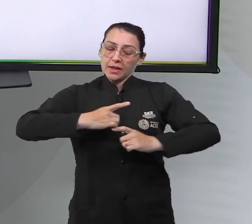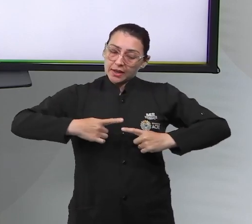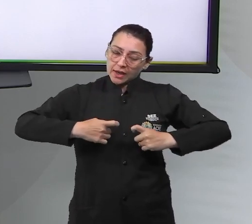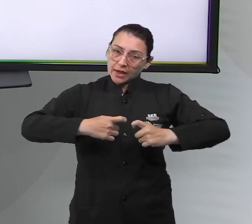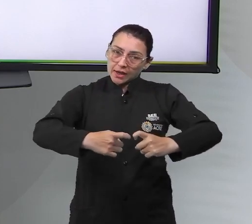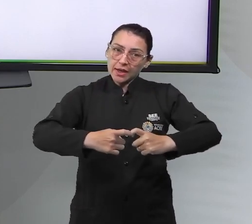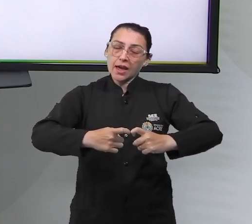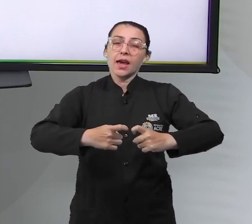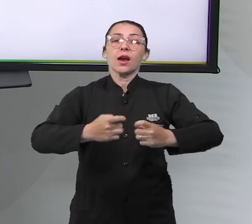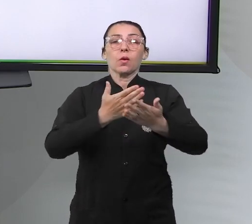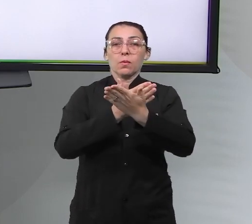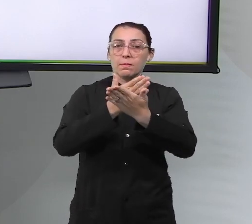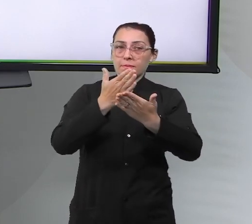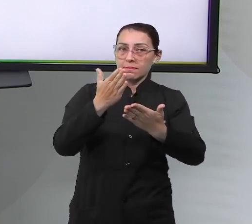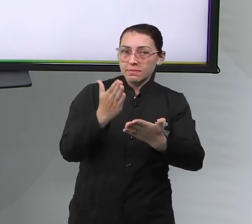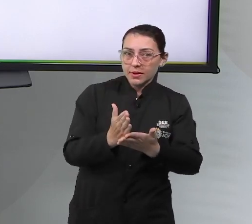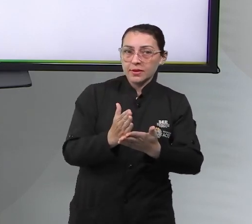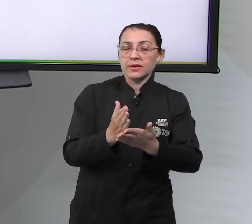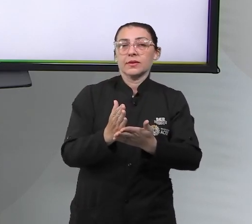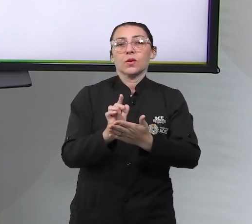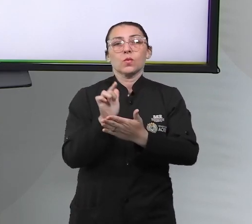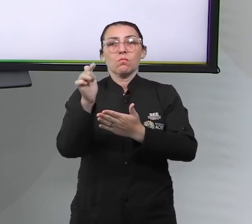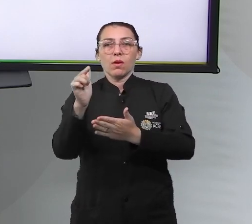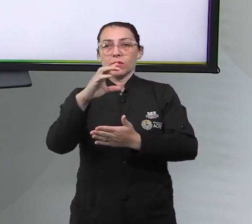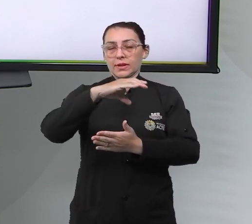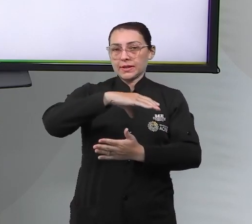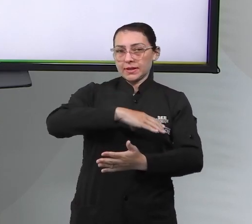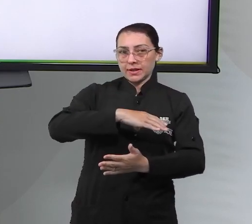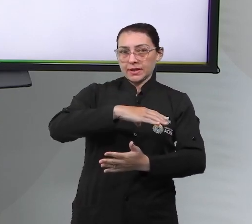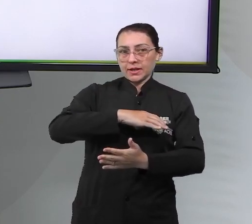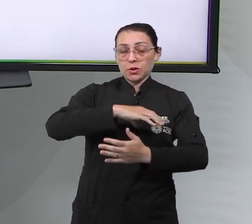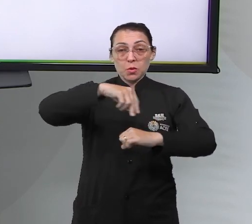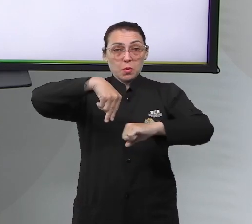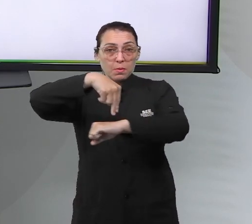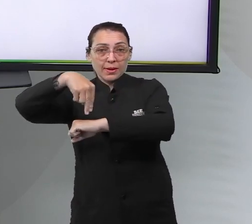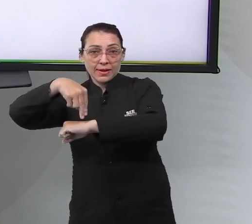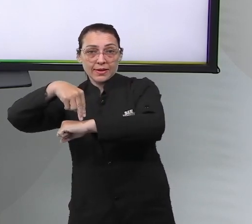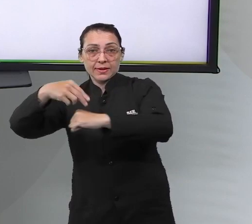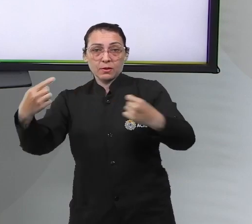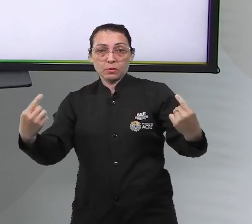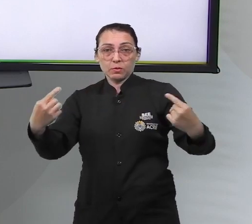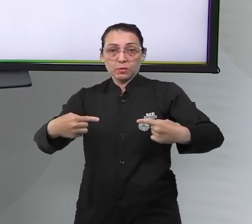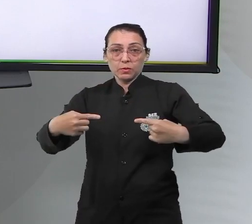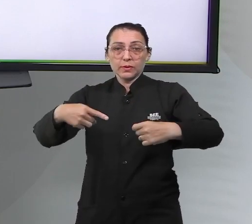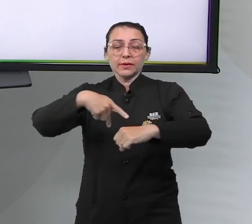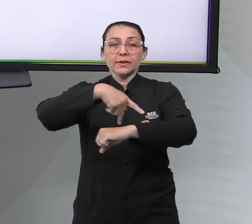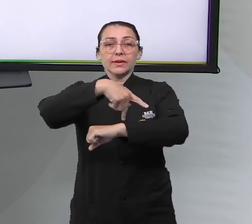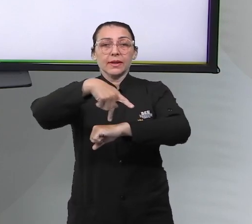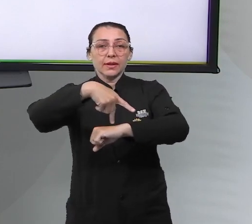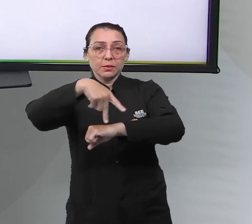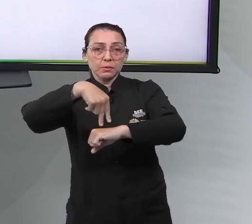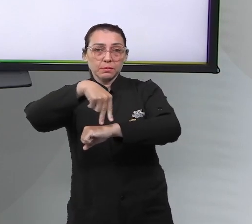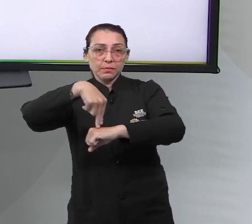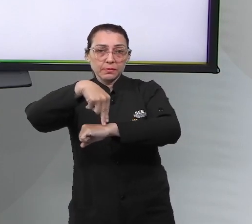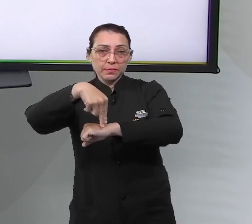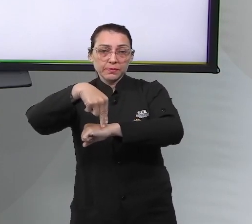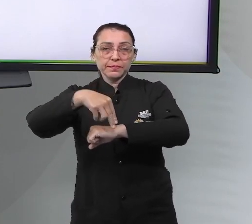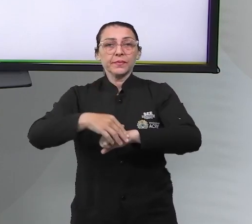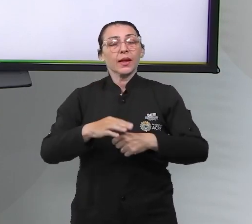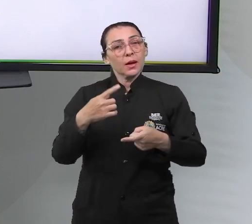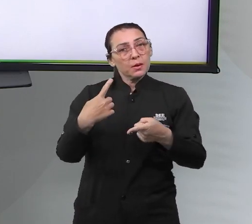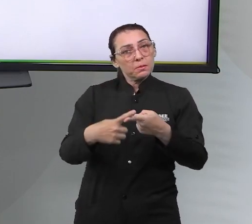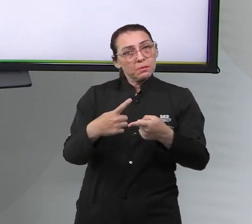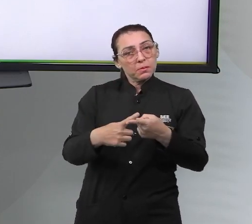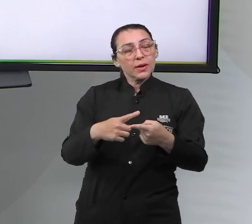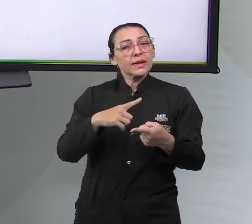guerra está declarada com uma outra cidade, ou seja, uma nação contra uma outra nação. Porque